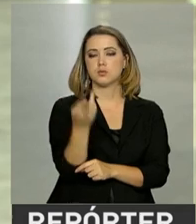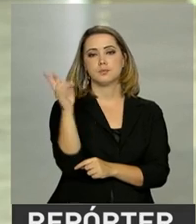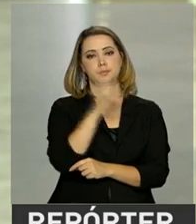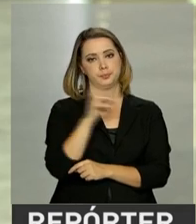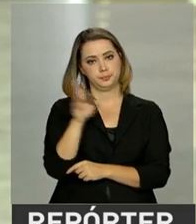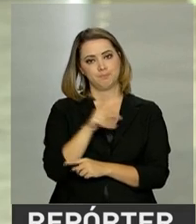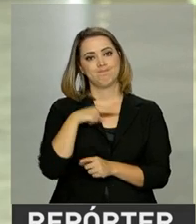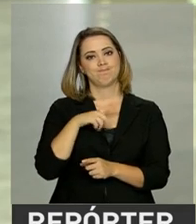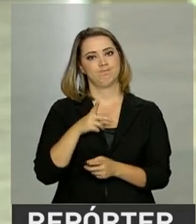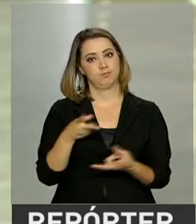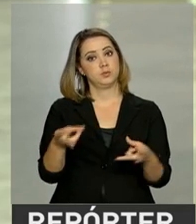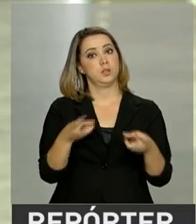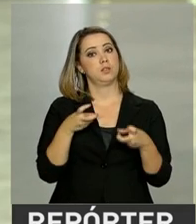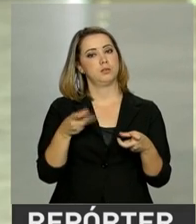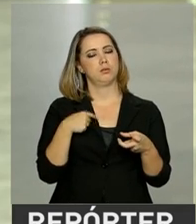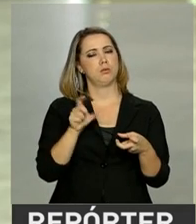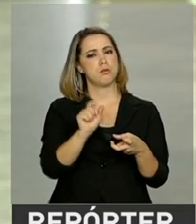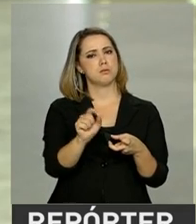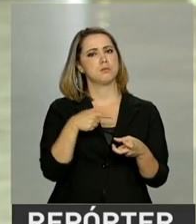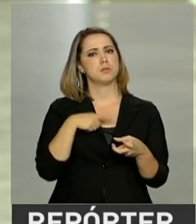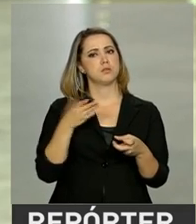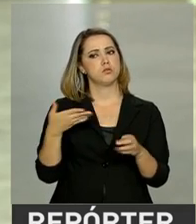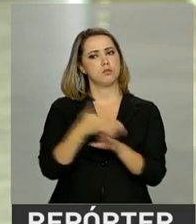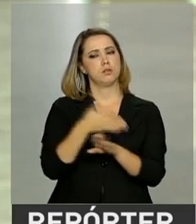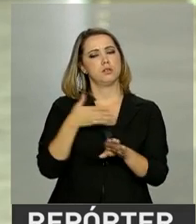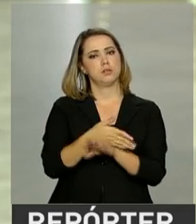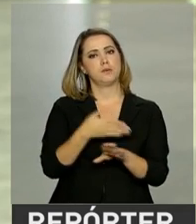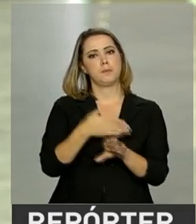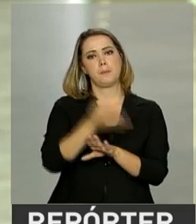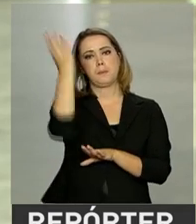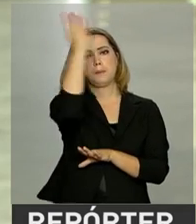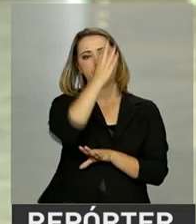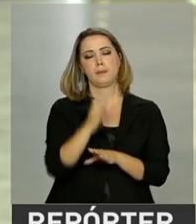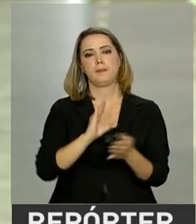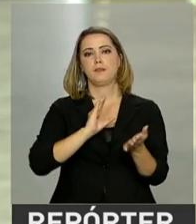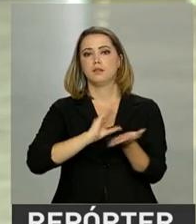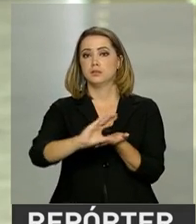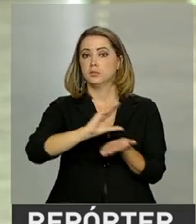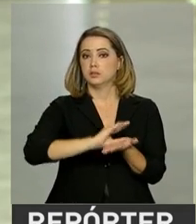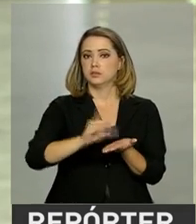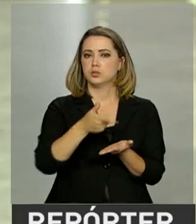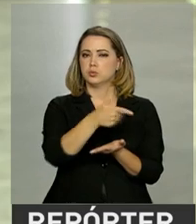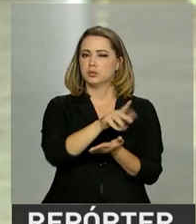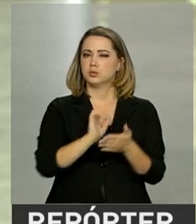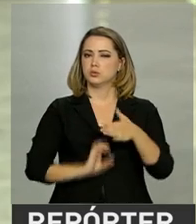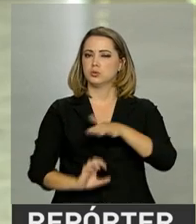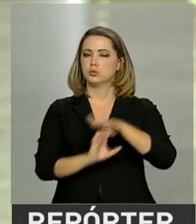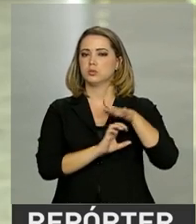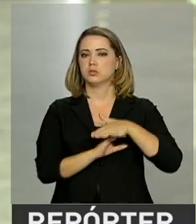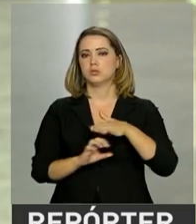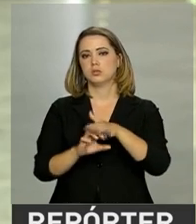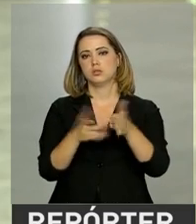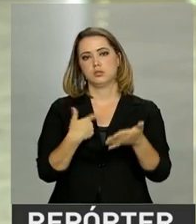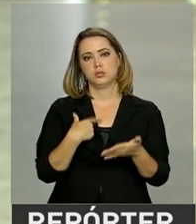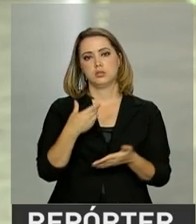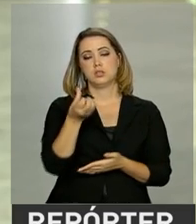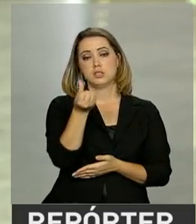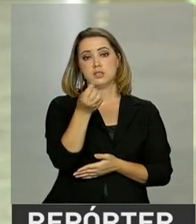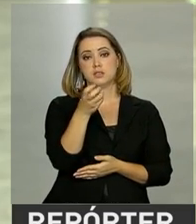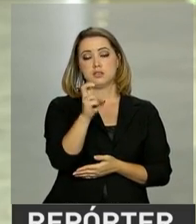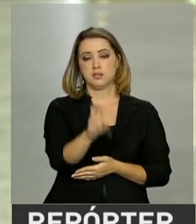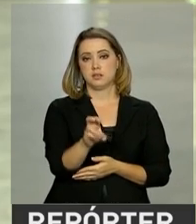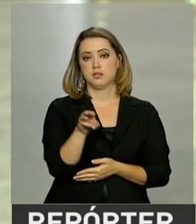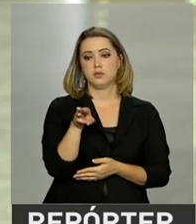a expectativa de que tenha entrado no Brasil via investimento estrangeiro direto cerca de 65